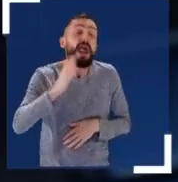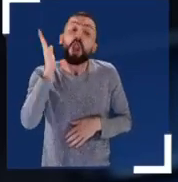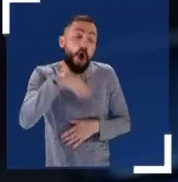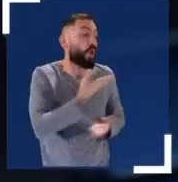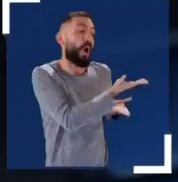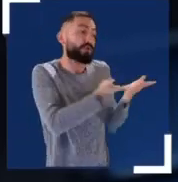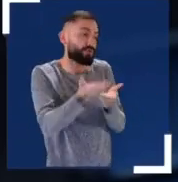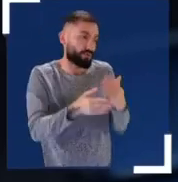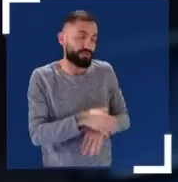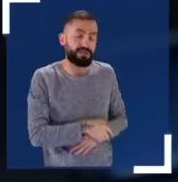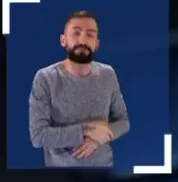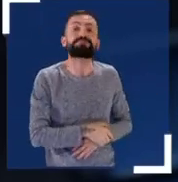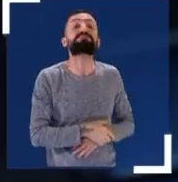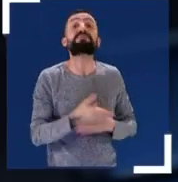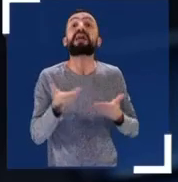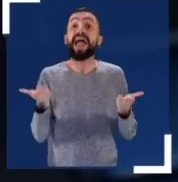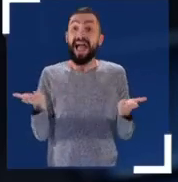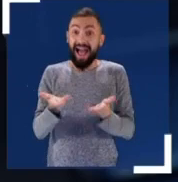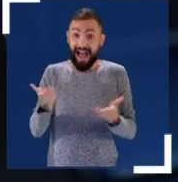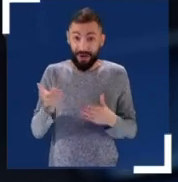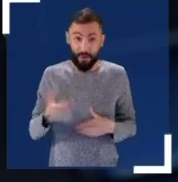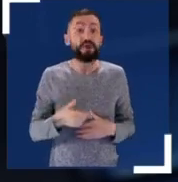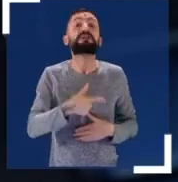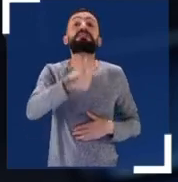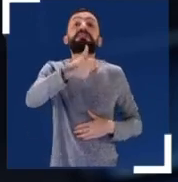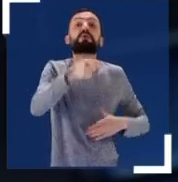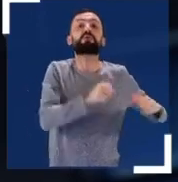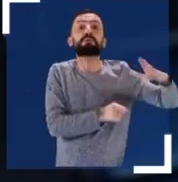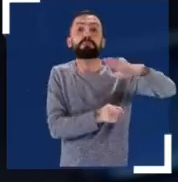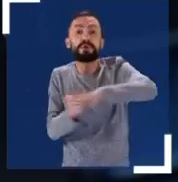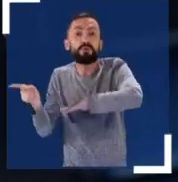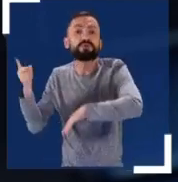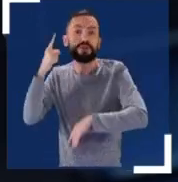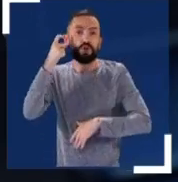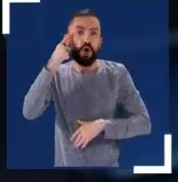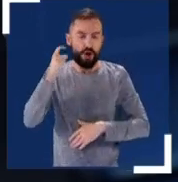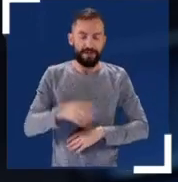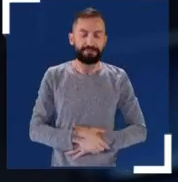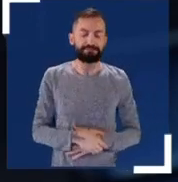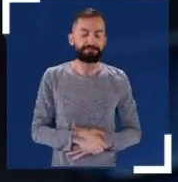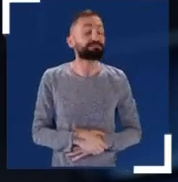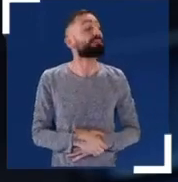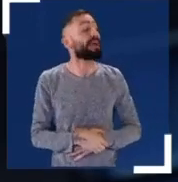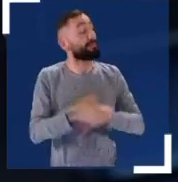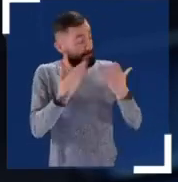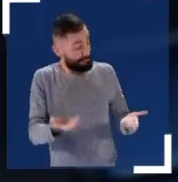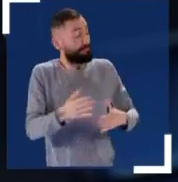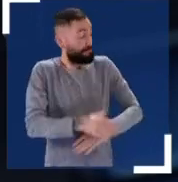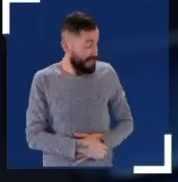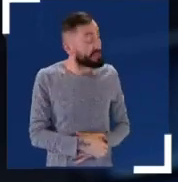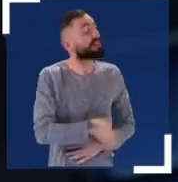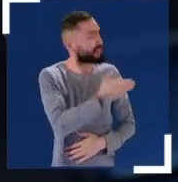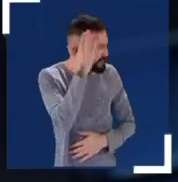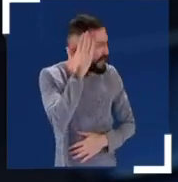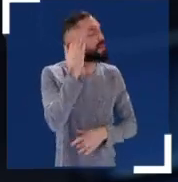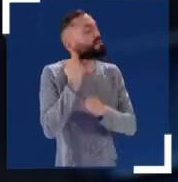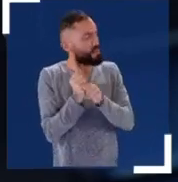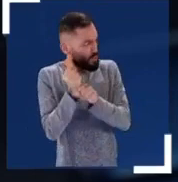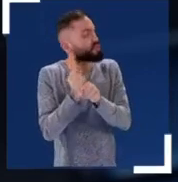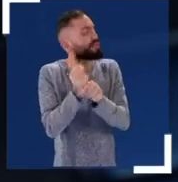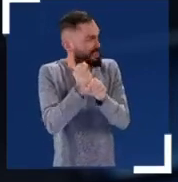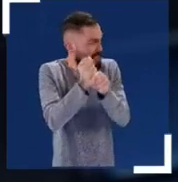Paulo. A sua segunda pergunta agora para João Dória. Bem, Dória, durante muitos anos, você sabe que houve